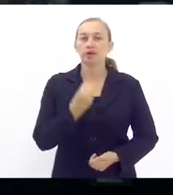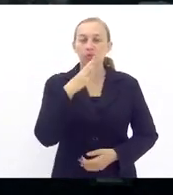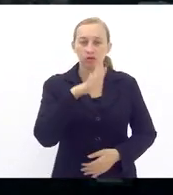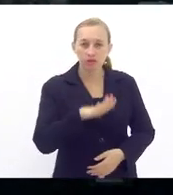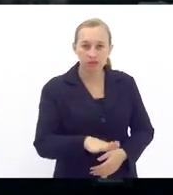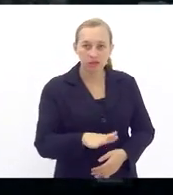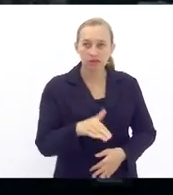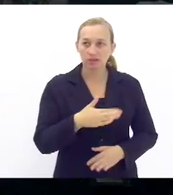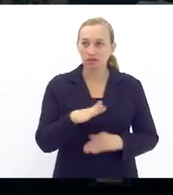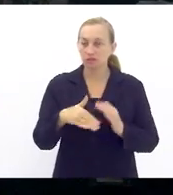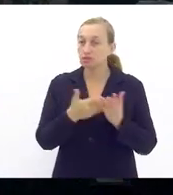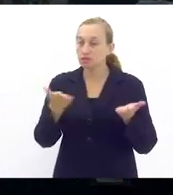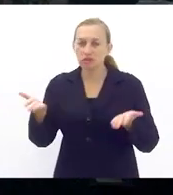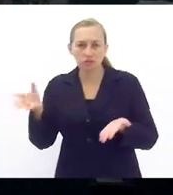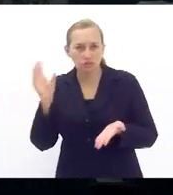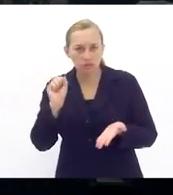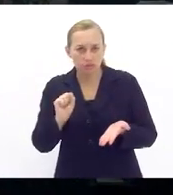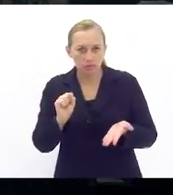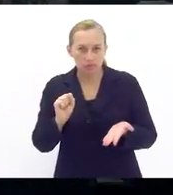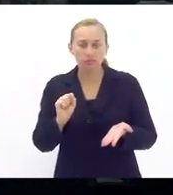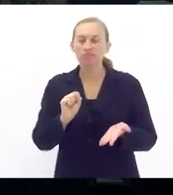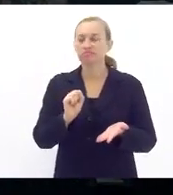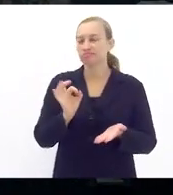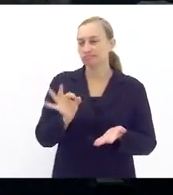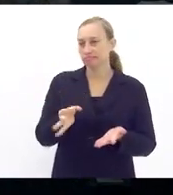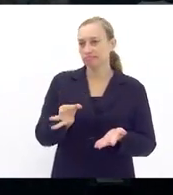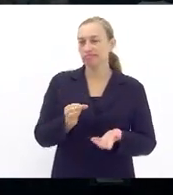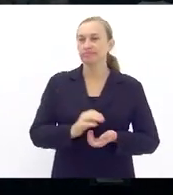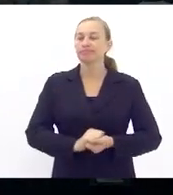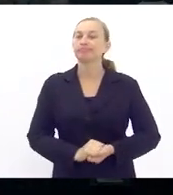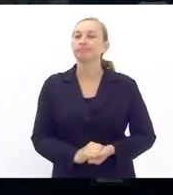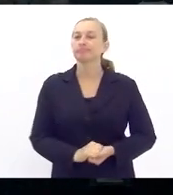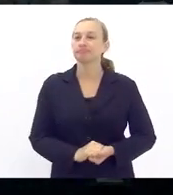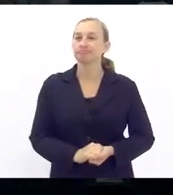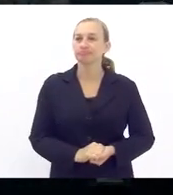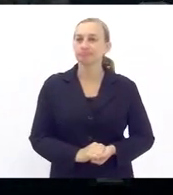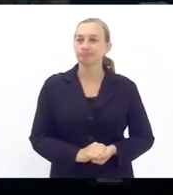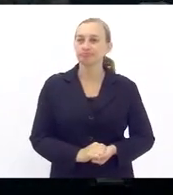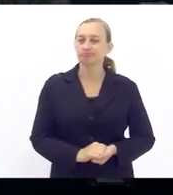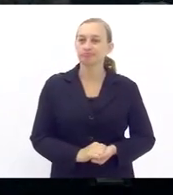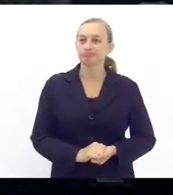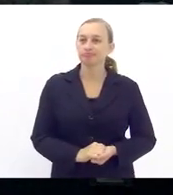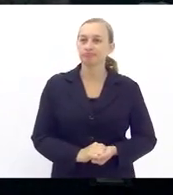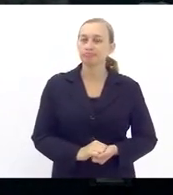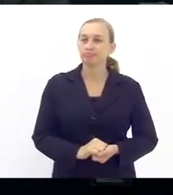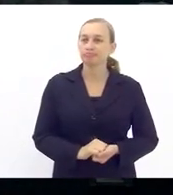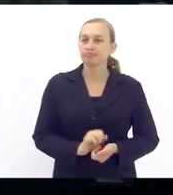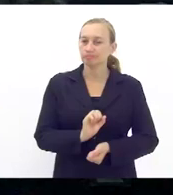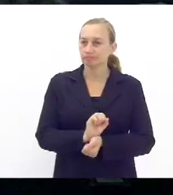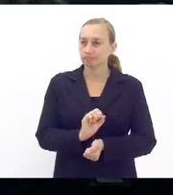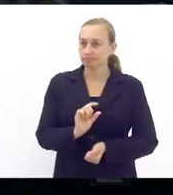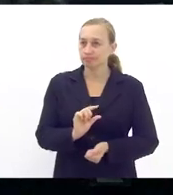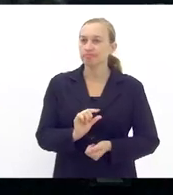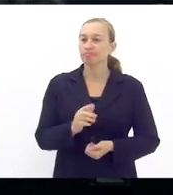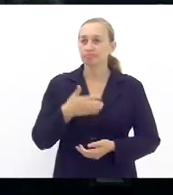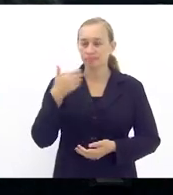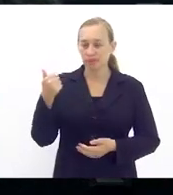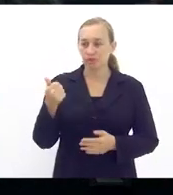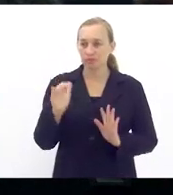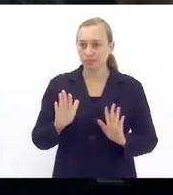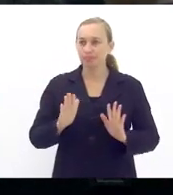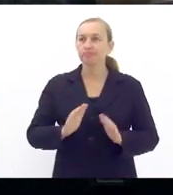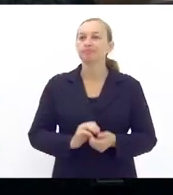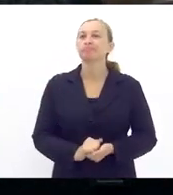tarde pessoal vocês me ouvem Tá certo só mais um pouquinho pronto melhor agora eu acho